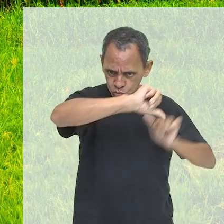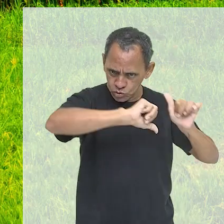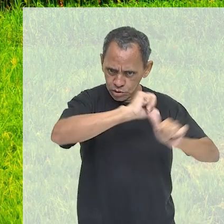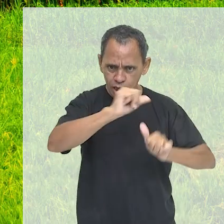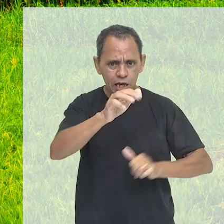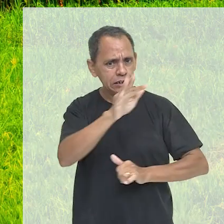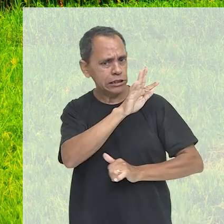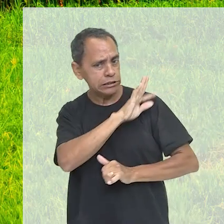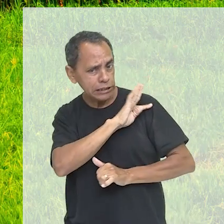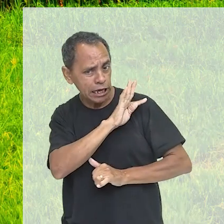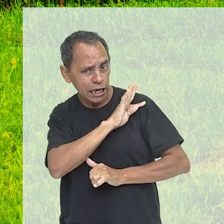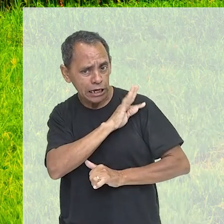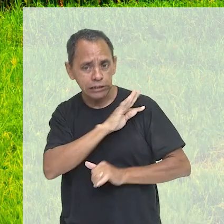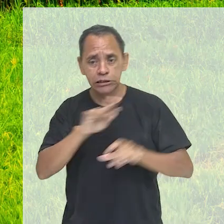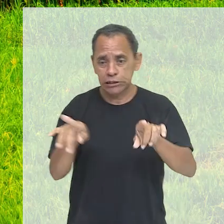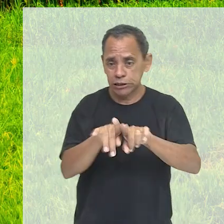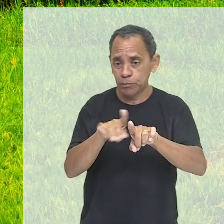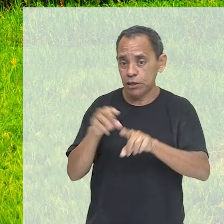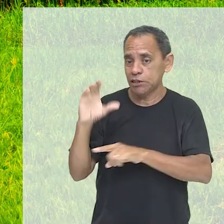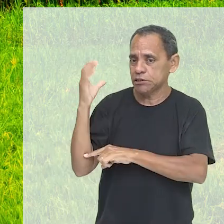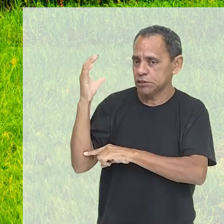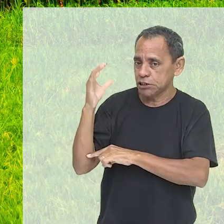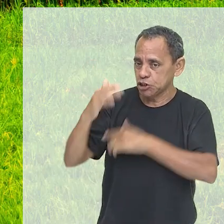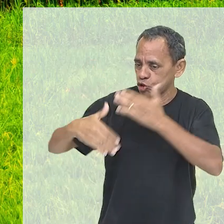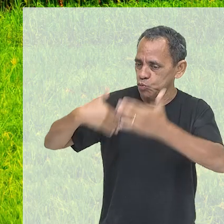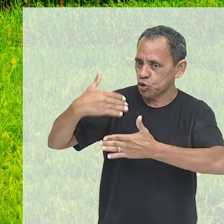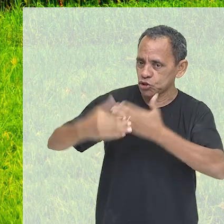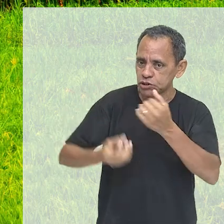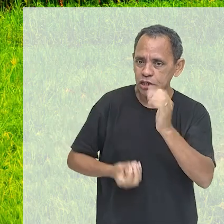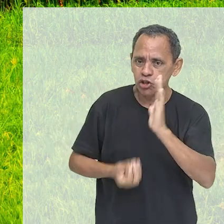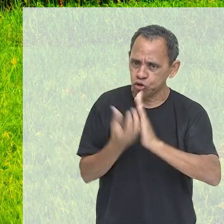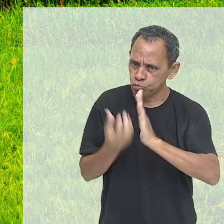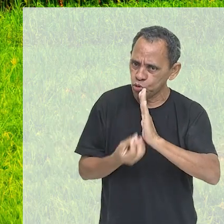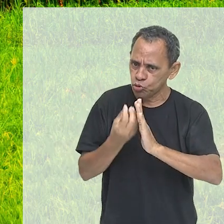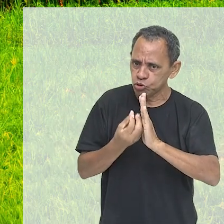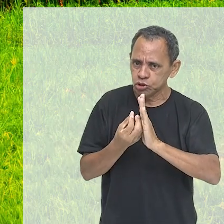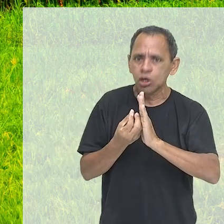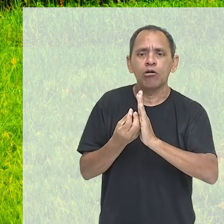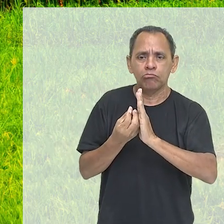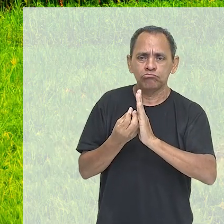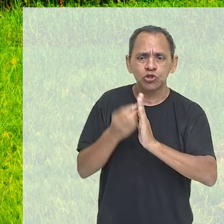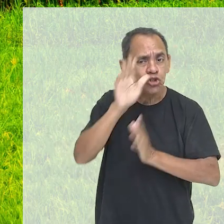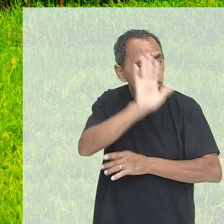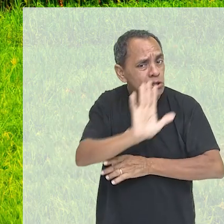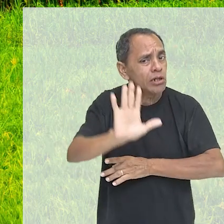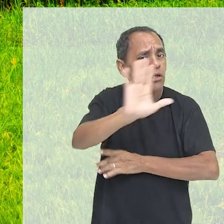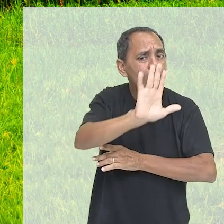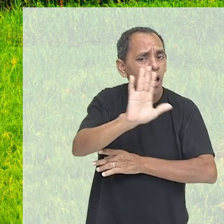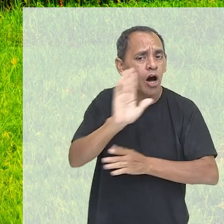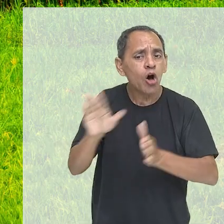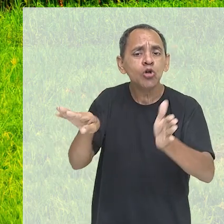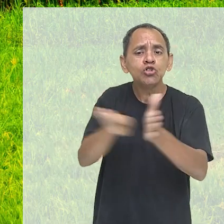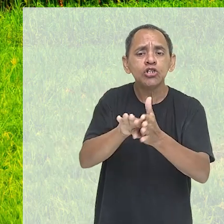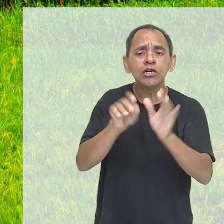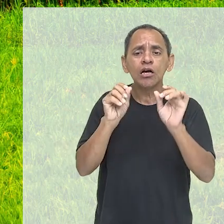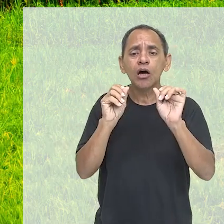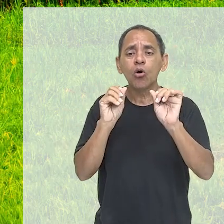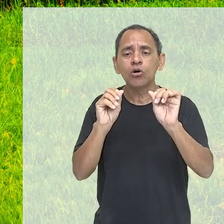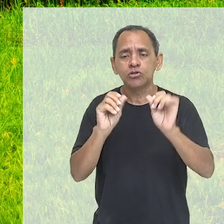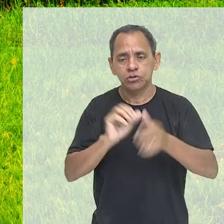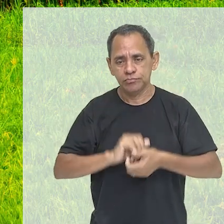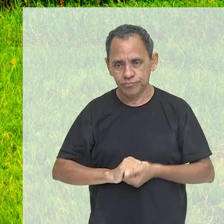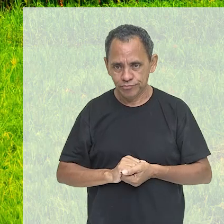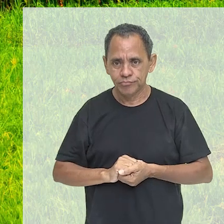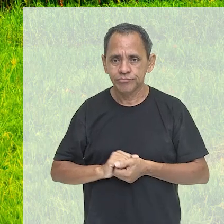também na ciência, em todo esse processo aí de produção de um modo geral, também vai chegar nos campos, gente. E no